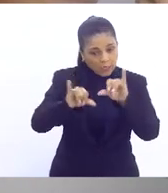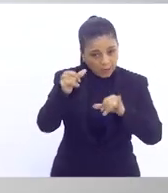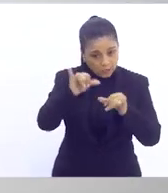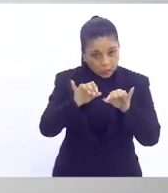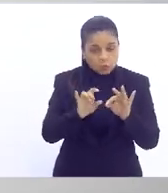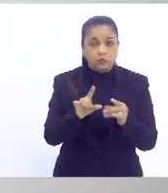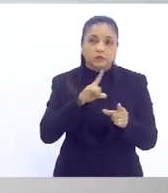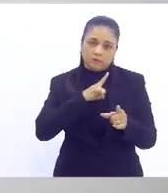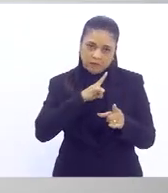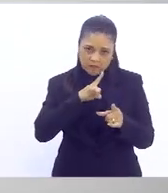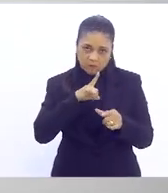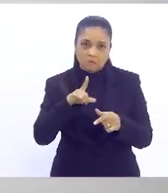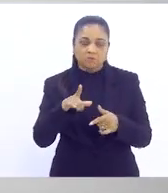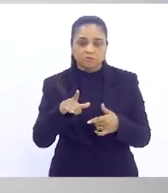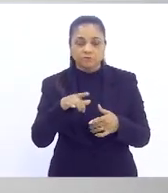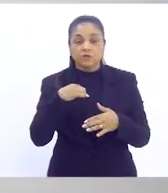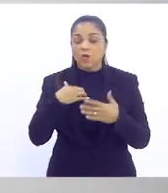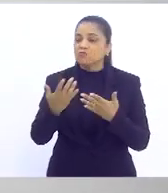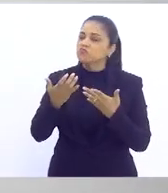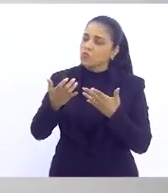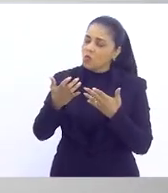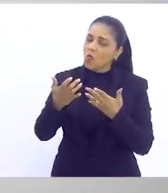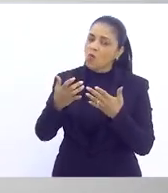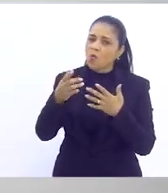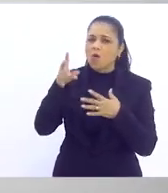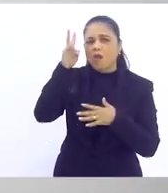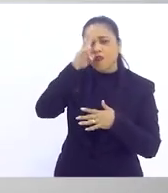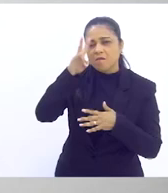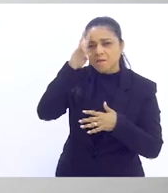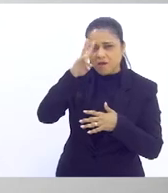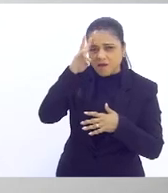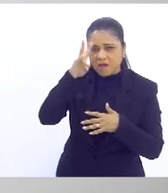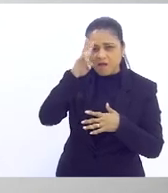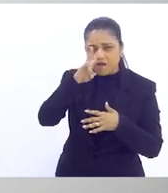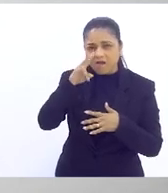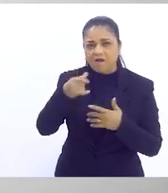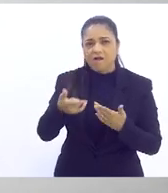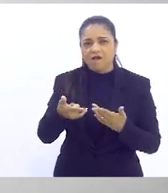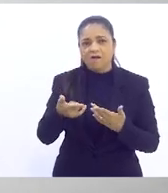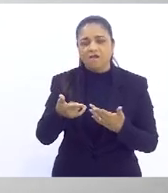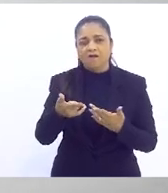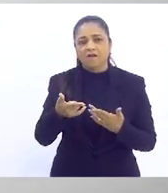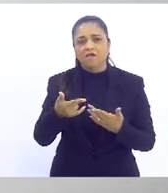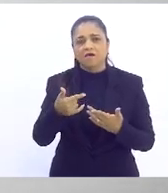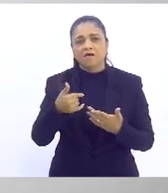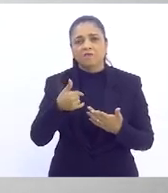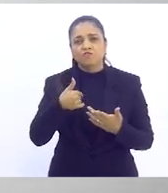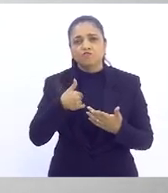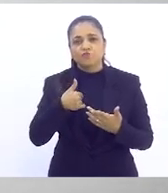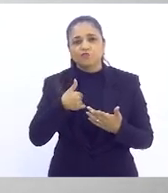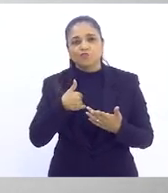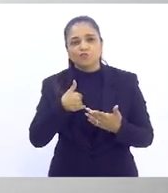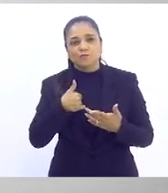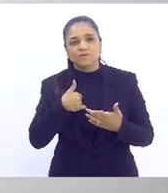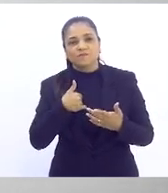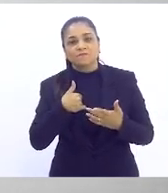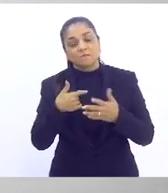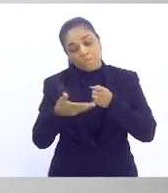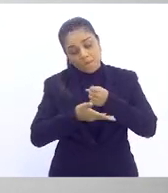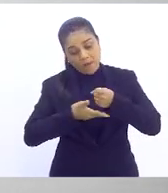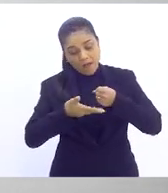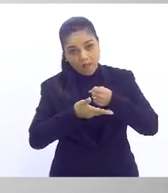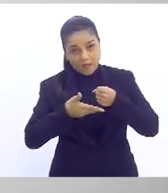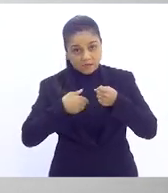eu só queria lembrar e aí pode servir de base